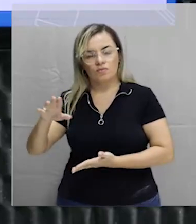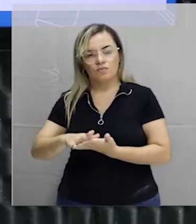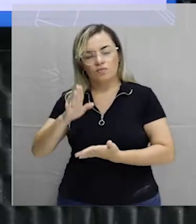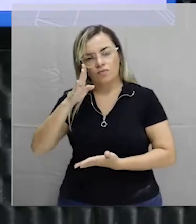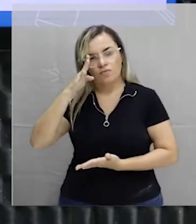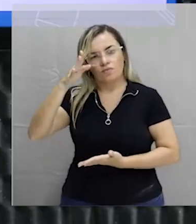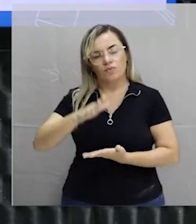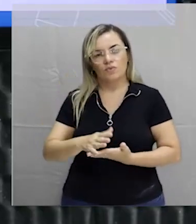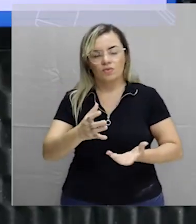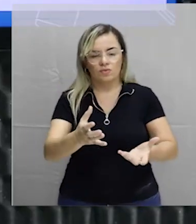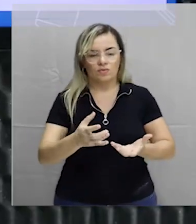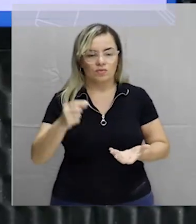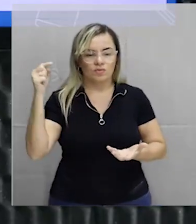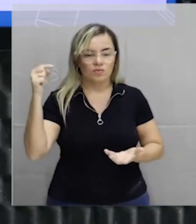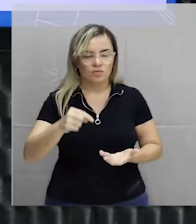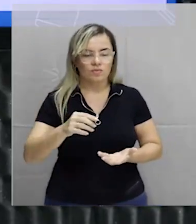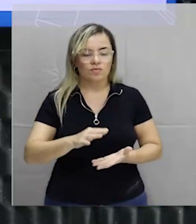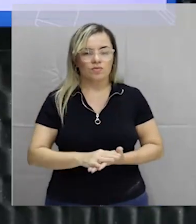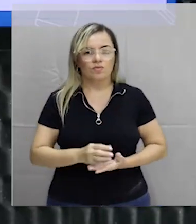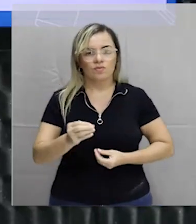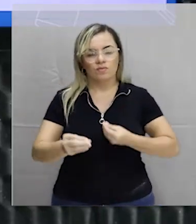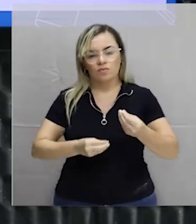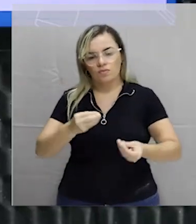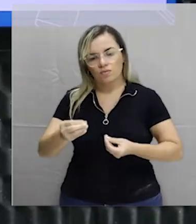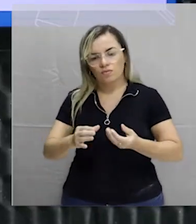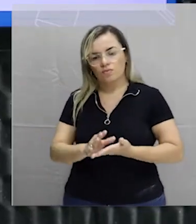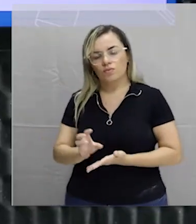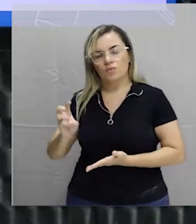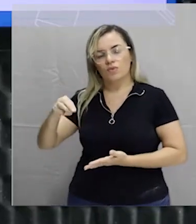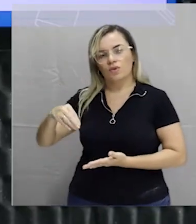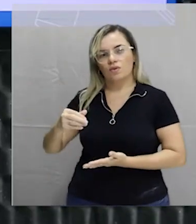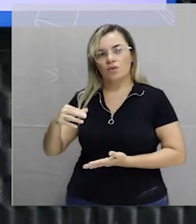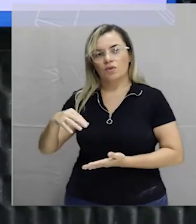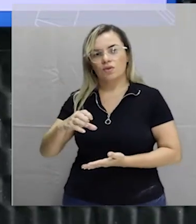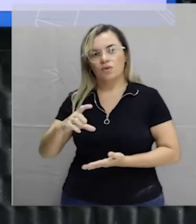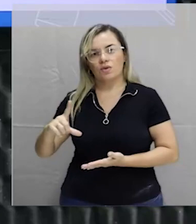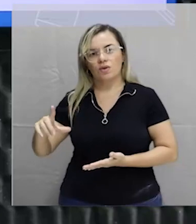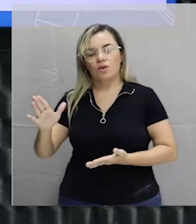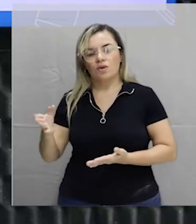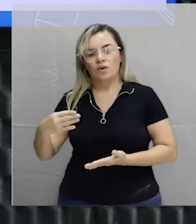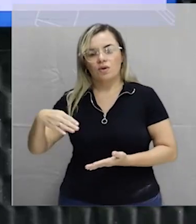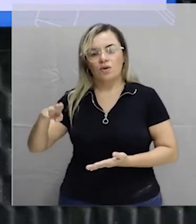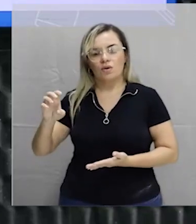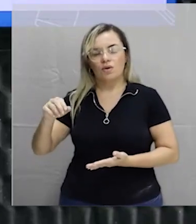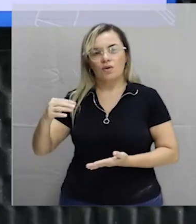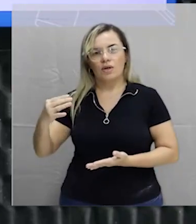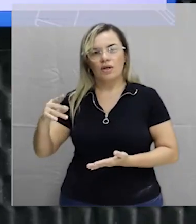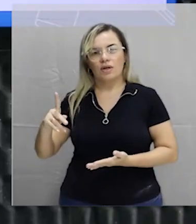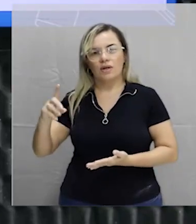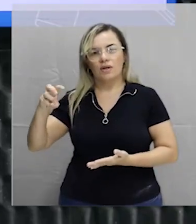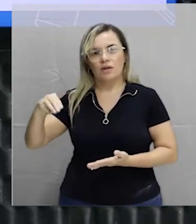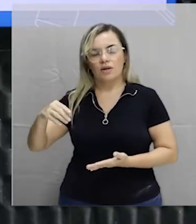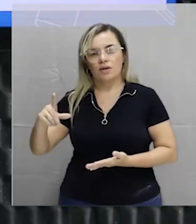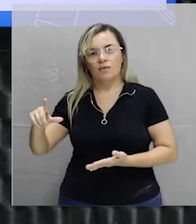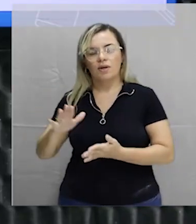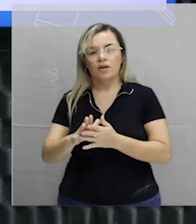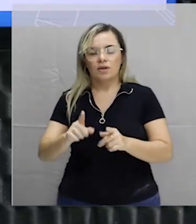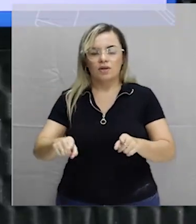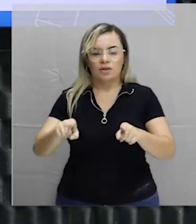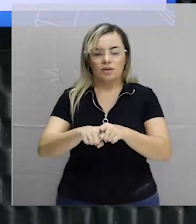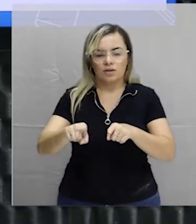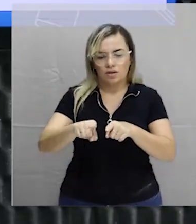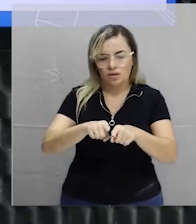principal exigência desses colonos, como Manuel Beckman, tá? O irmão dele, o Thomas Beckman